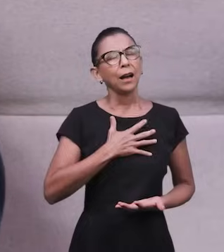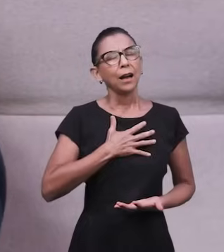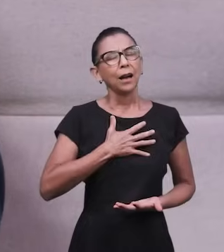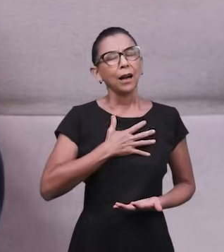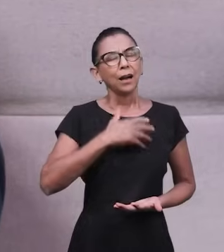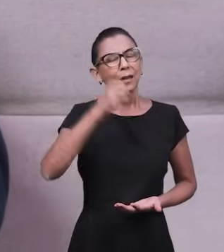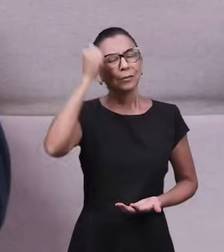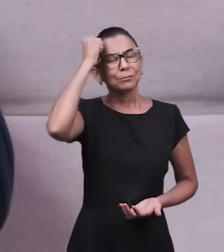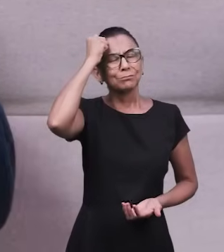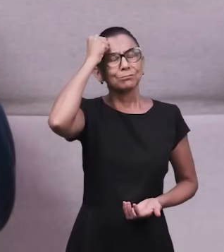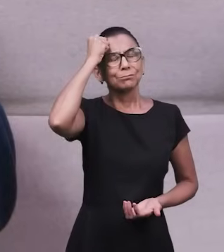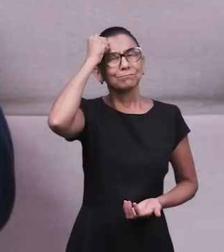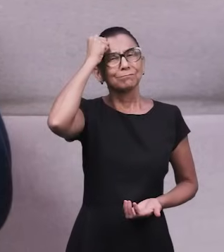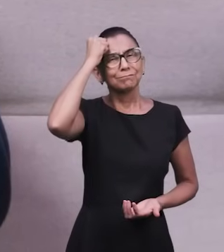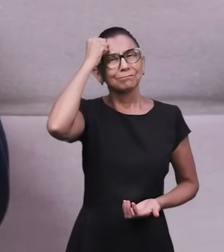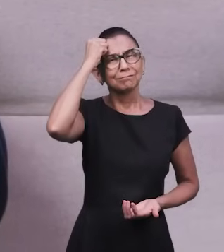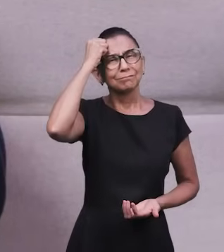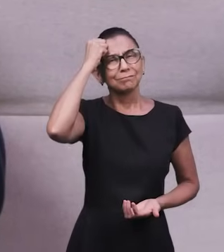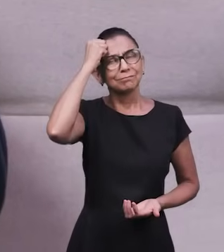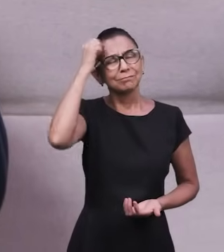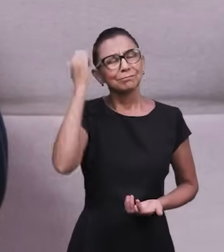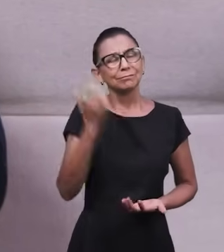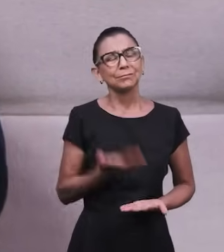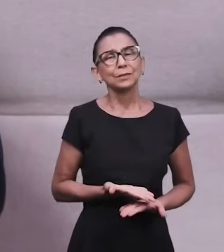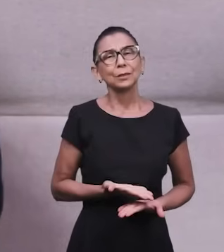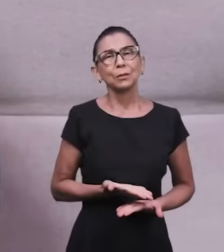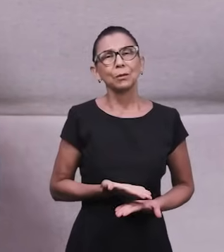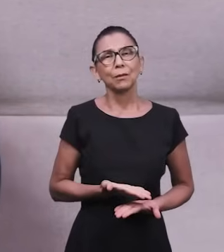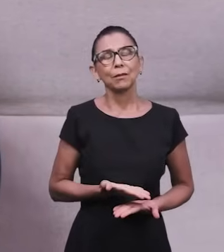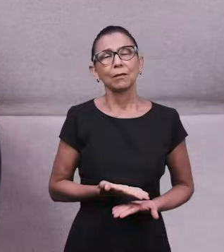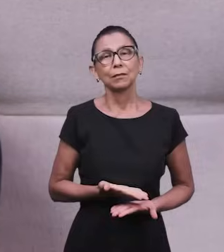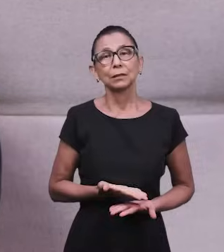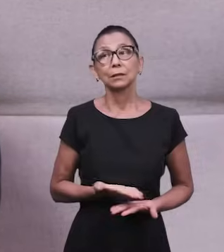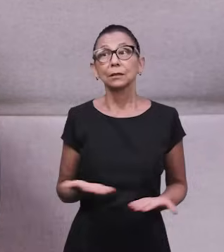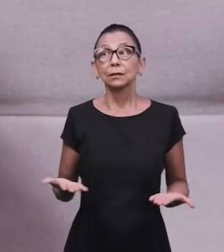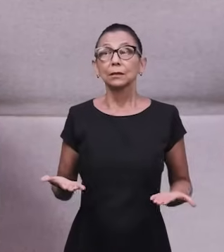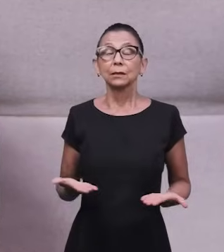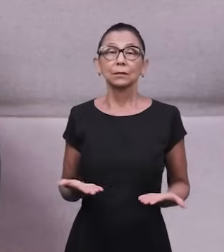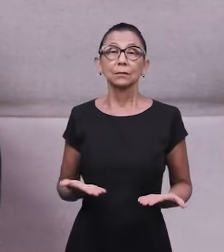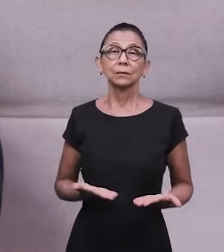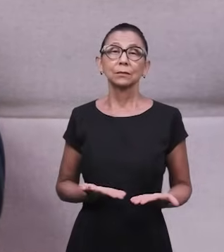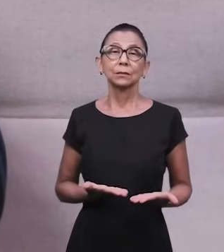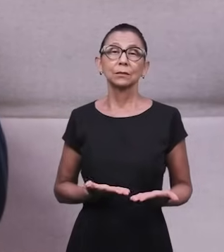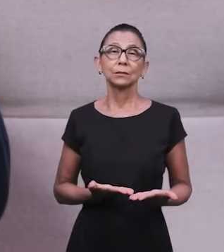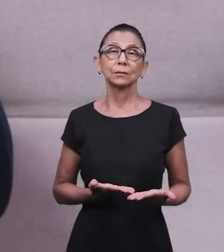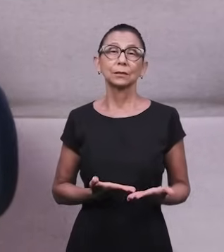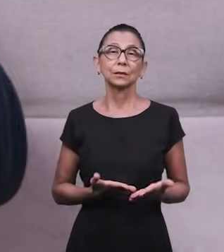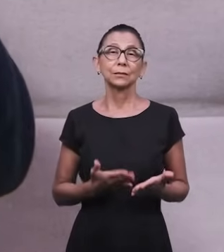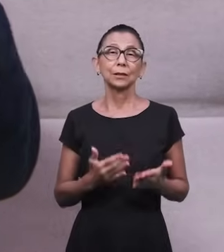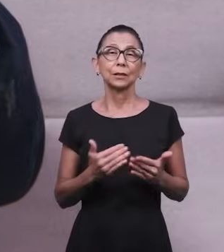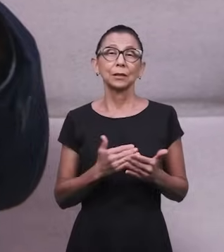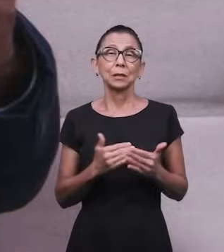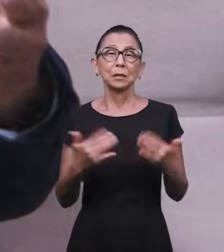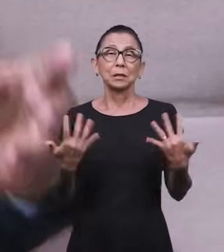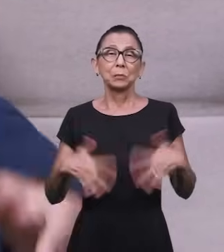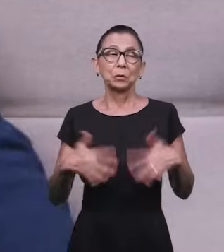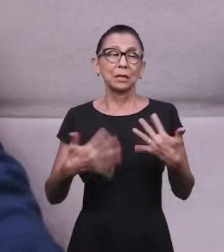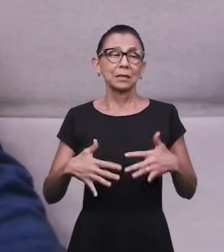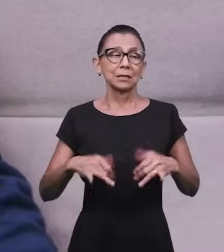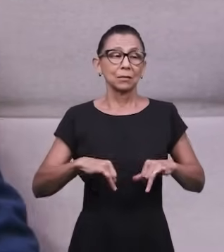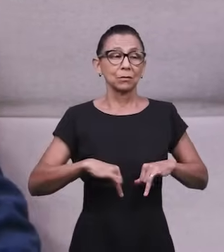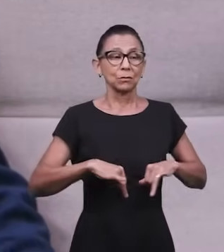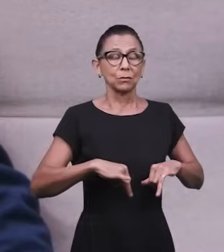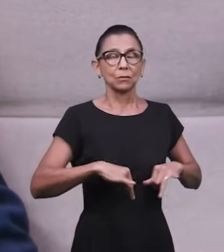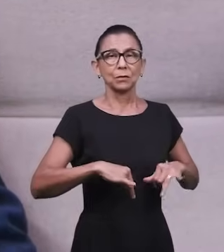igreja fiel. Chegou o tempo da grande tribulação, do sofrimento e um juízo, né, que diz a